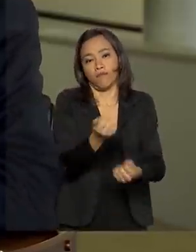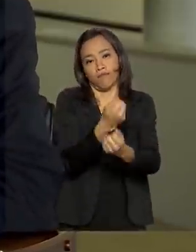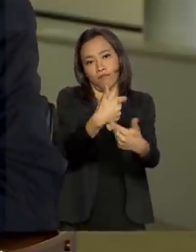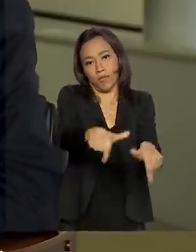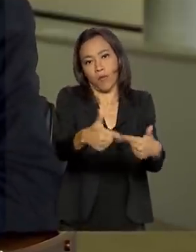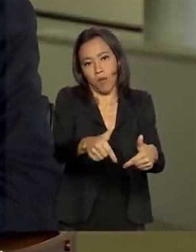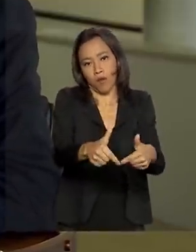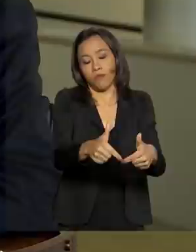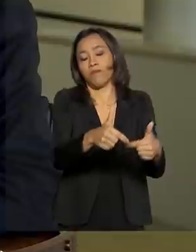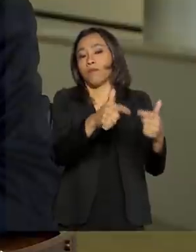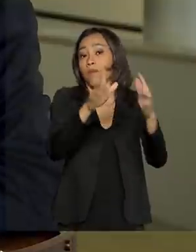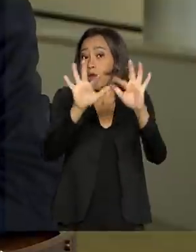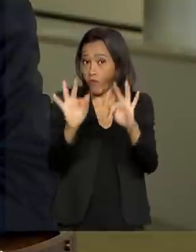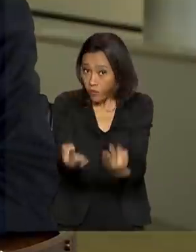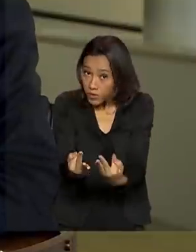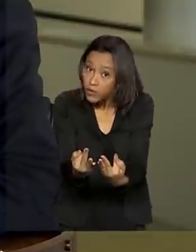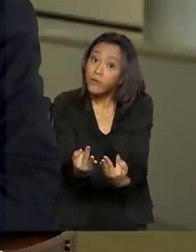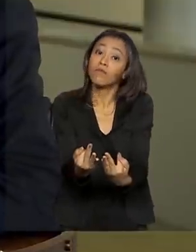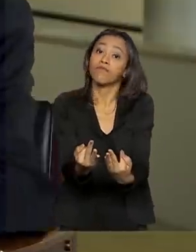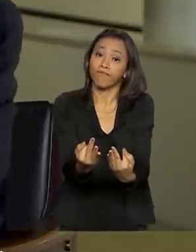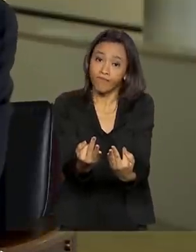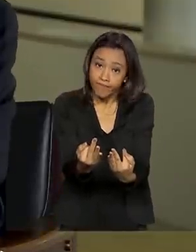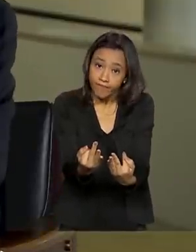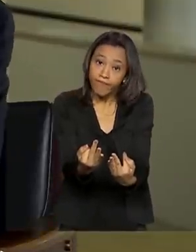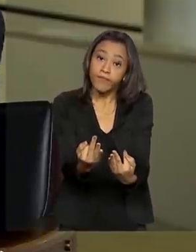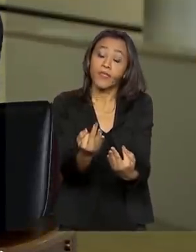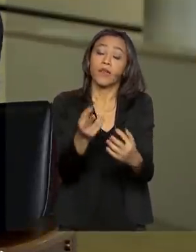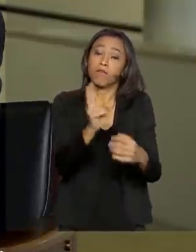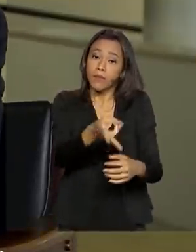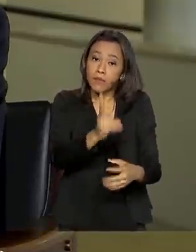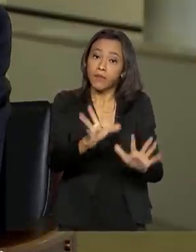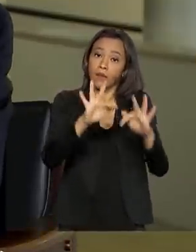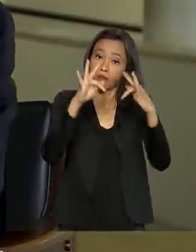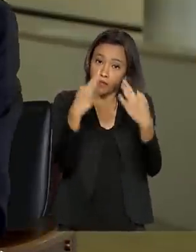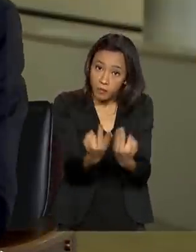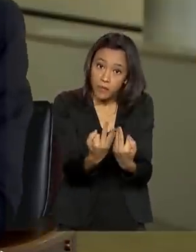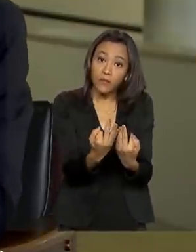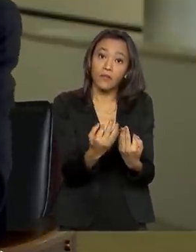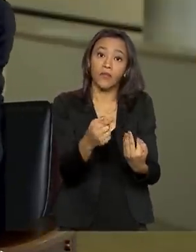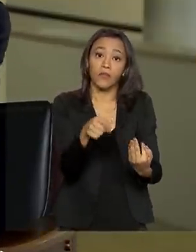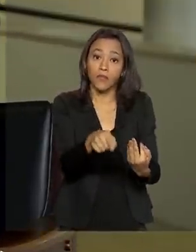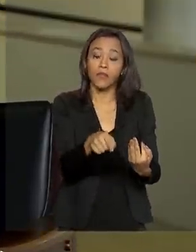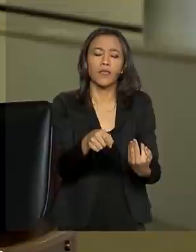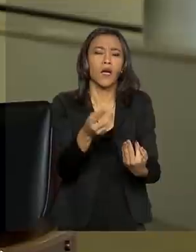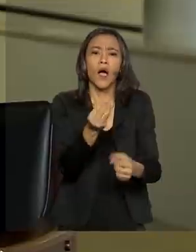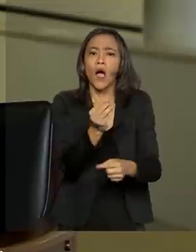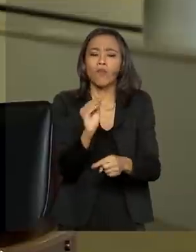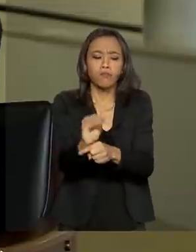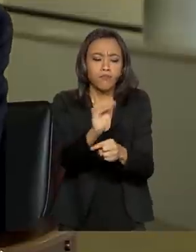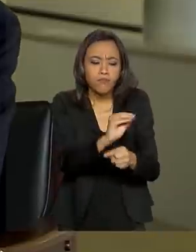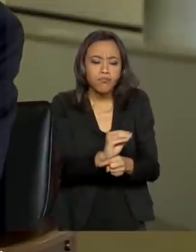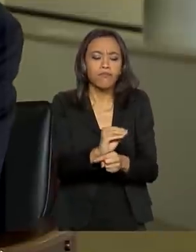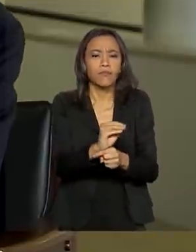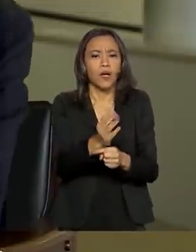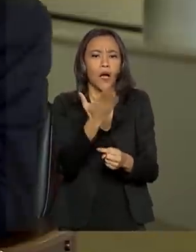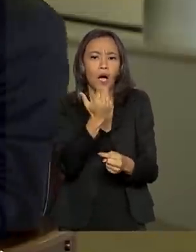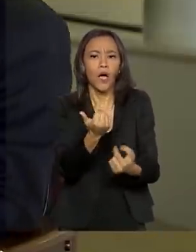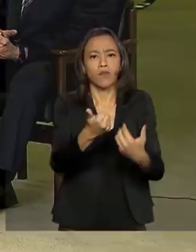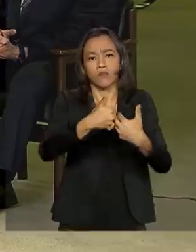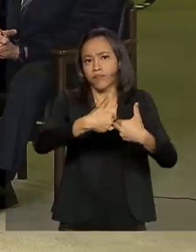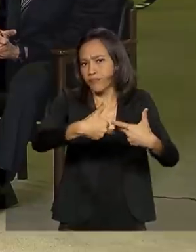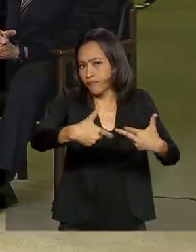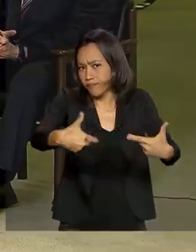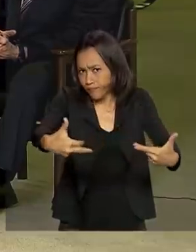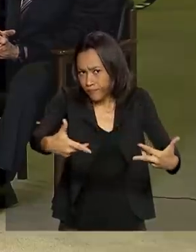a família, né, a manutenção da família em condições de prover recursos para o